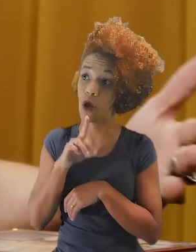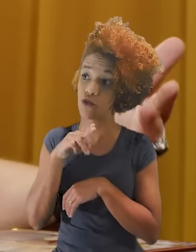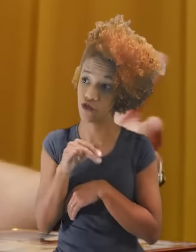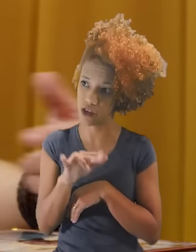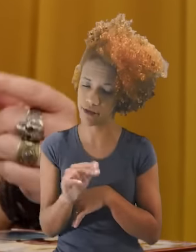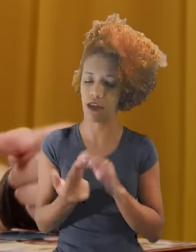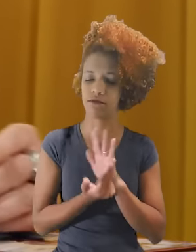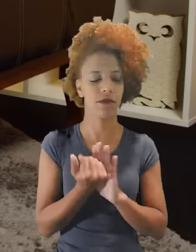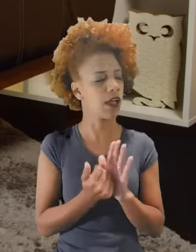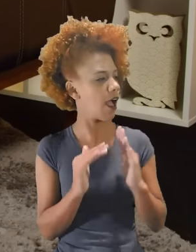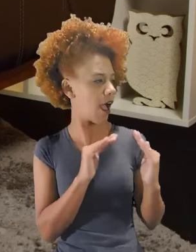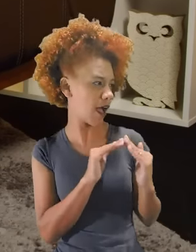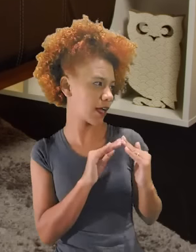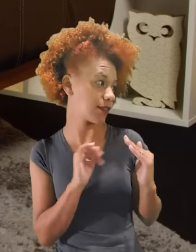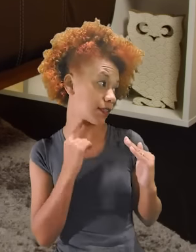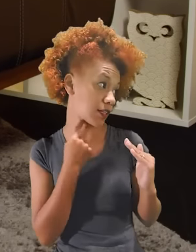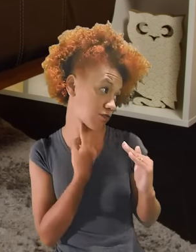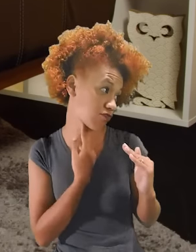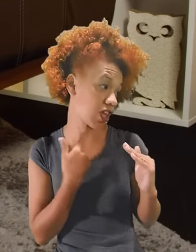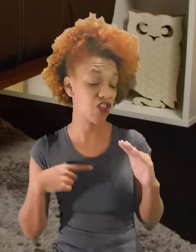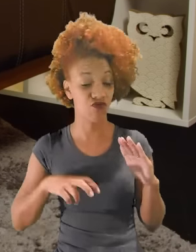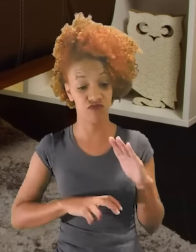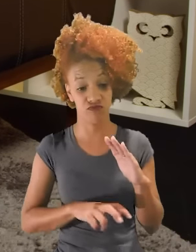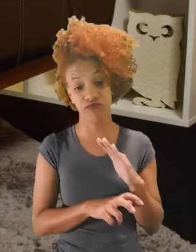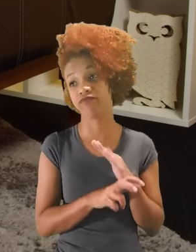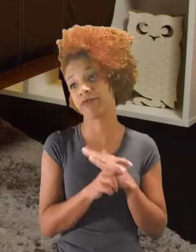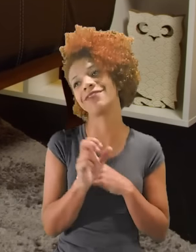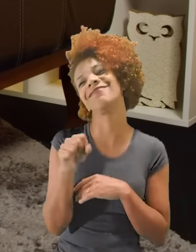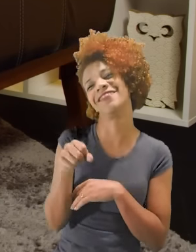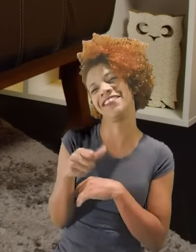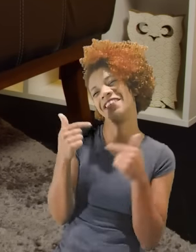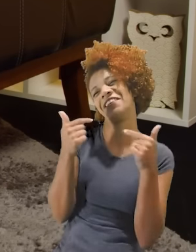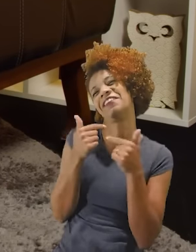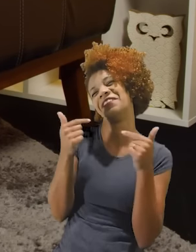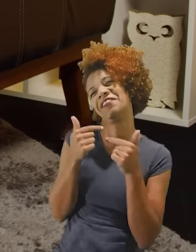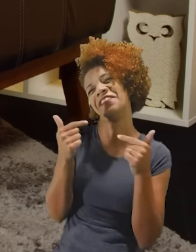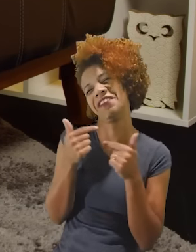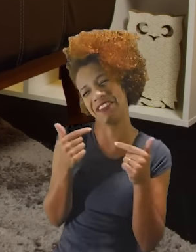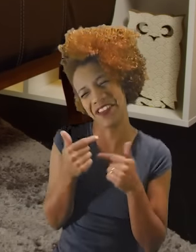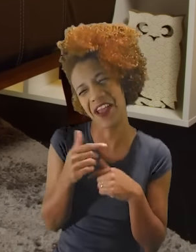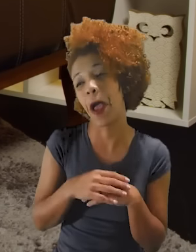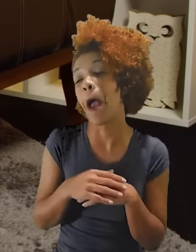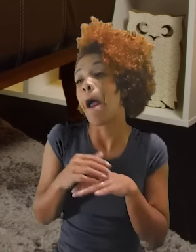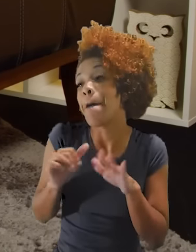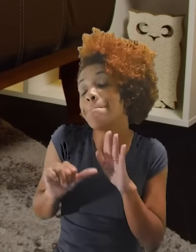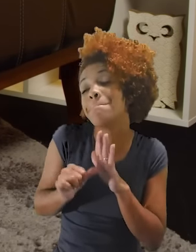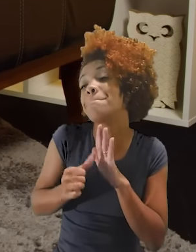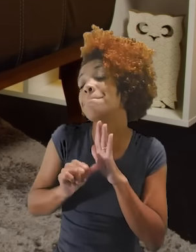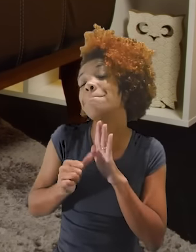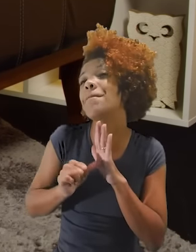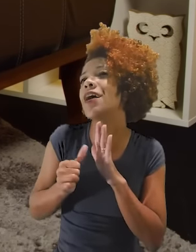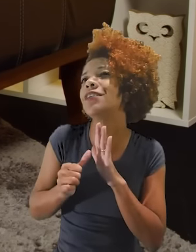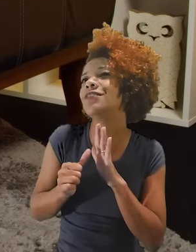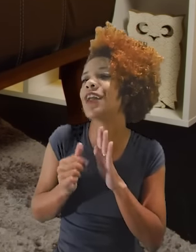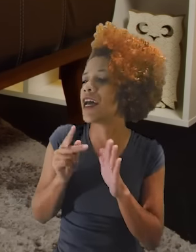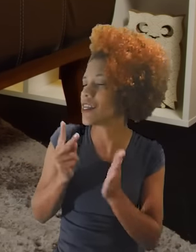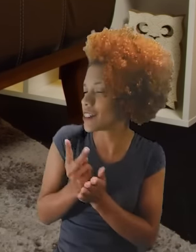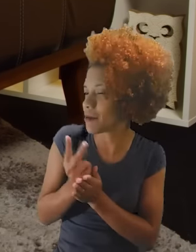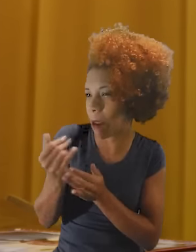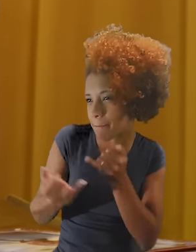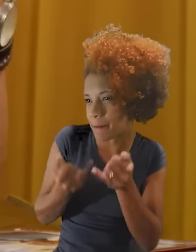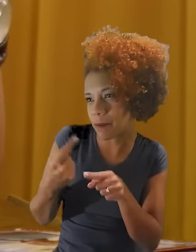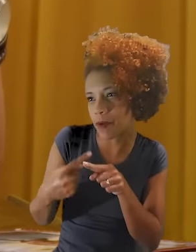fazia desenhos ali. O e primeiro... a casa dele era suja, tinha rato, ele botou o Mickey. É, a casa dele tinha suja. O primeiro, pra você ter uma ideia, o primeiro, a gente sempre brinca com isso, que